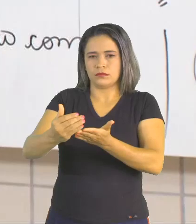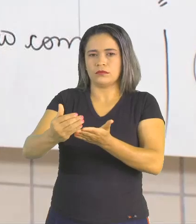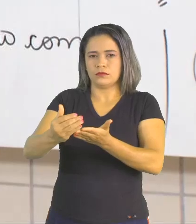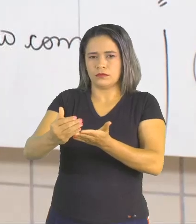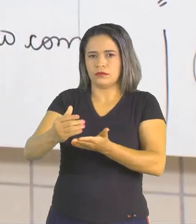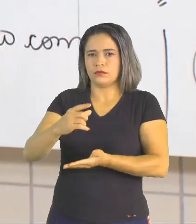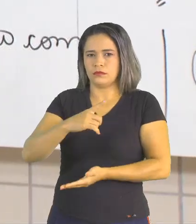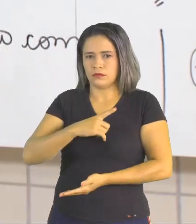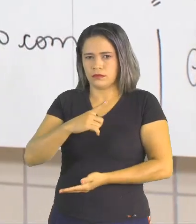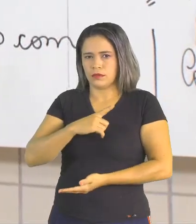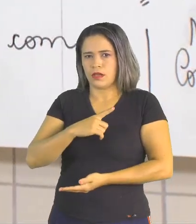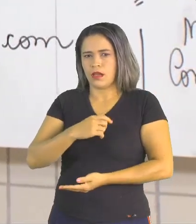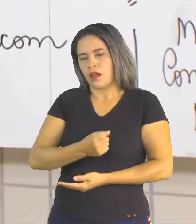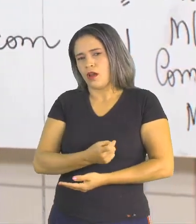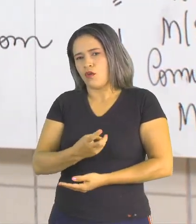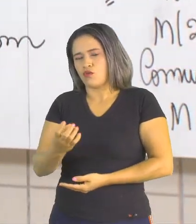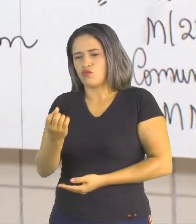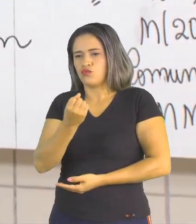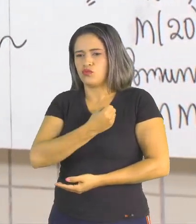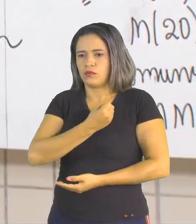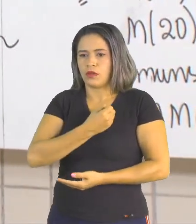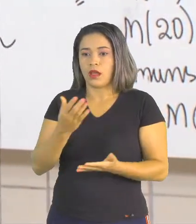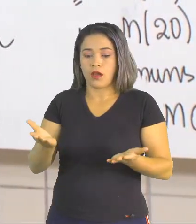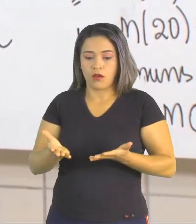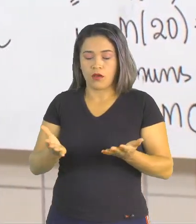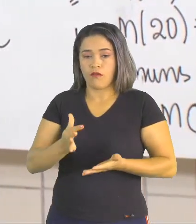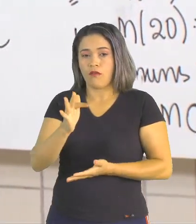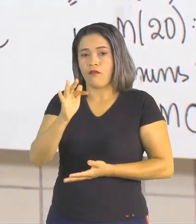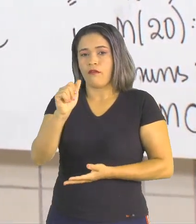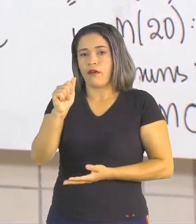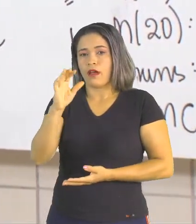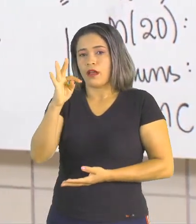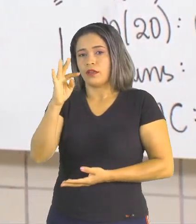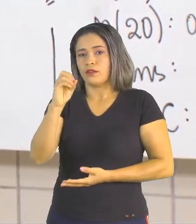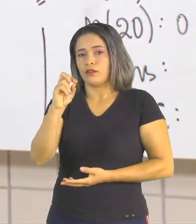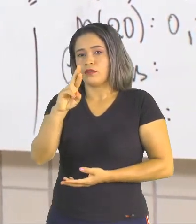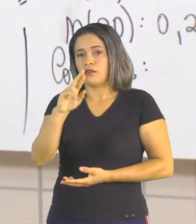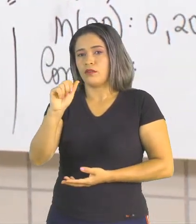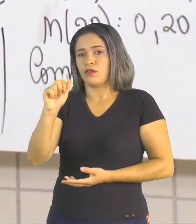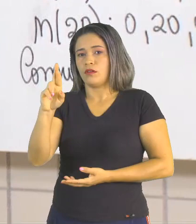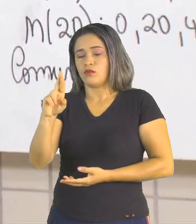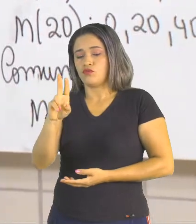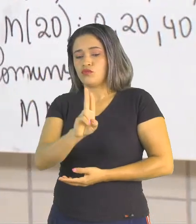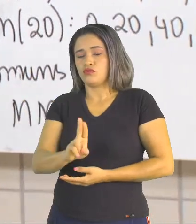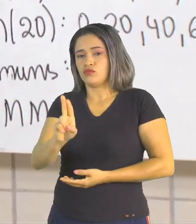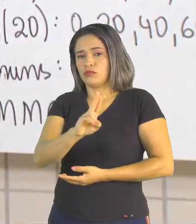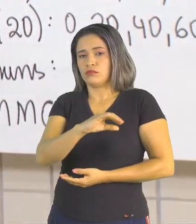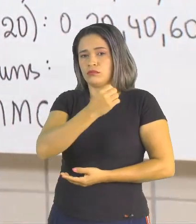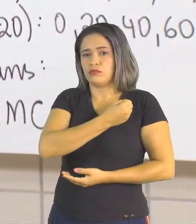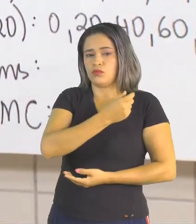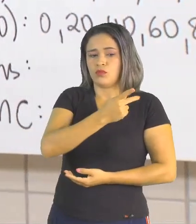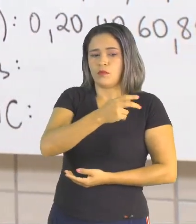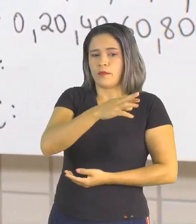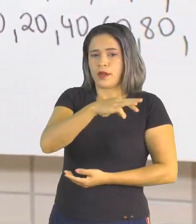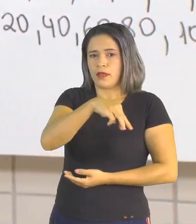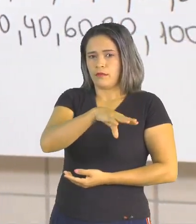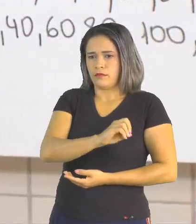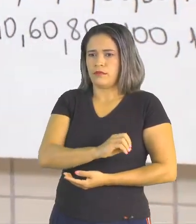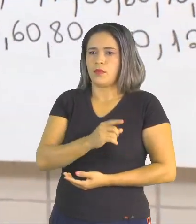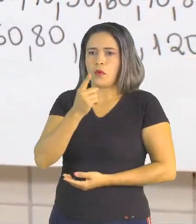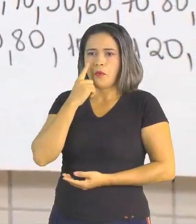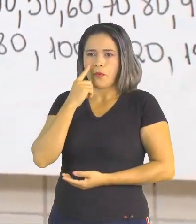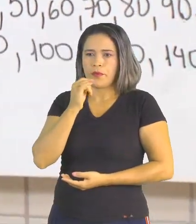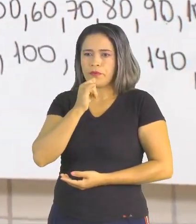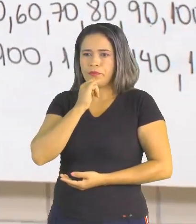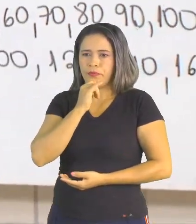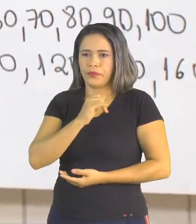tenho alguns números e eu vou fatorá-los utilizando os números primos. Eu tenho aqui exemplos. Olha